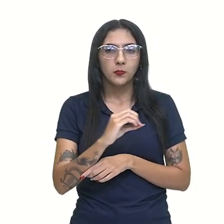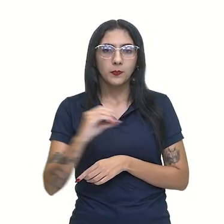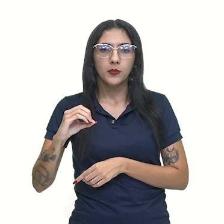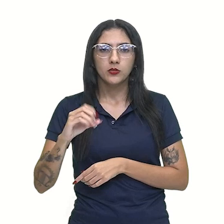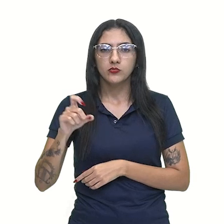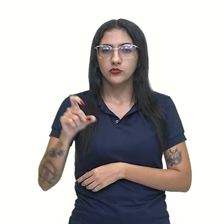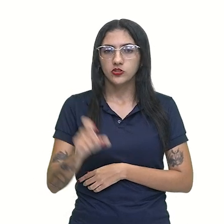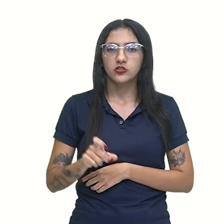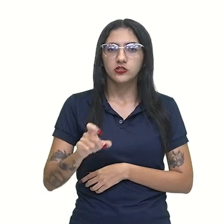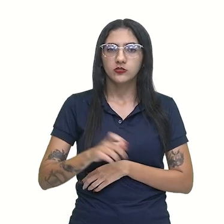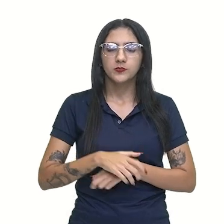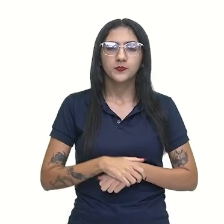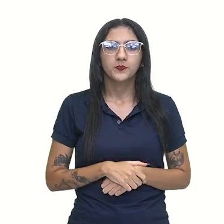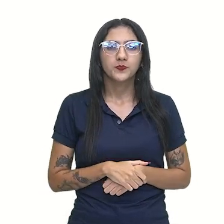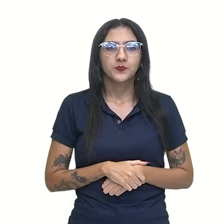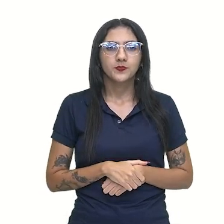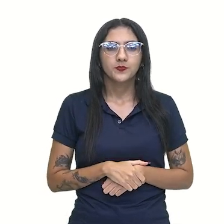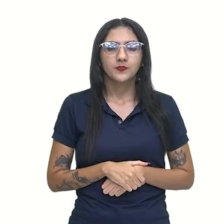Então,